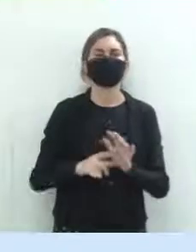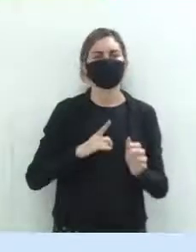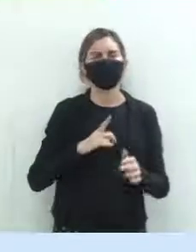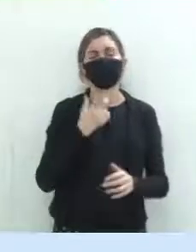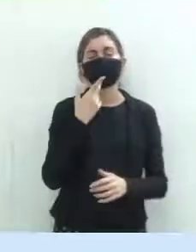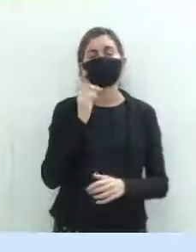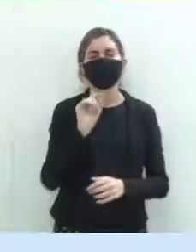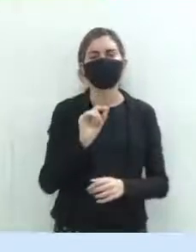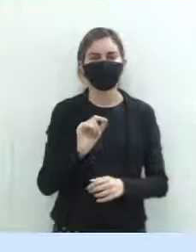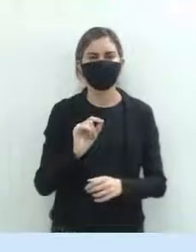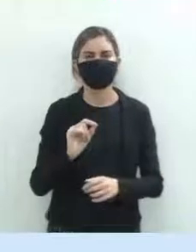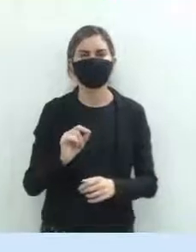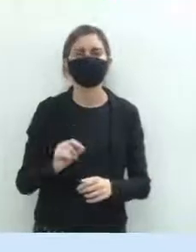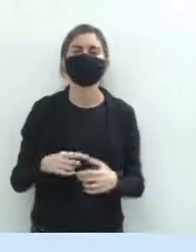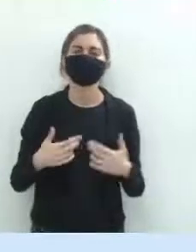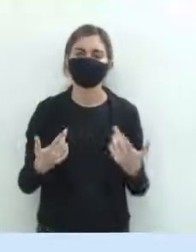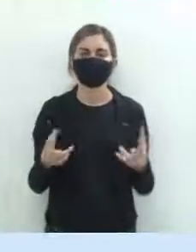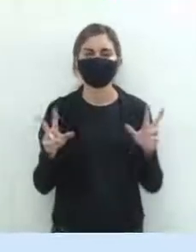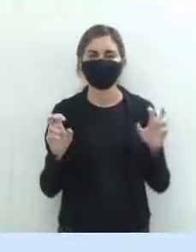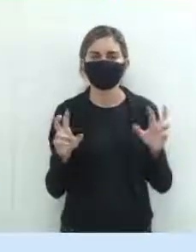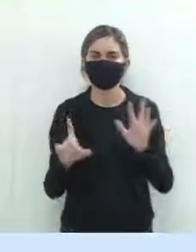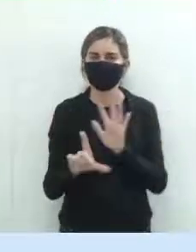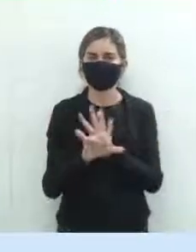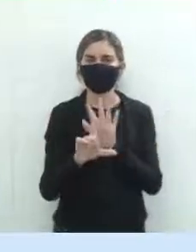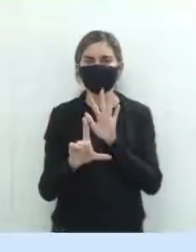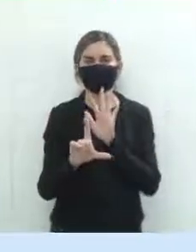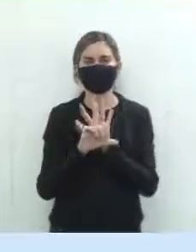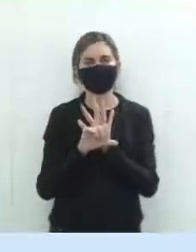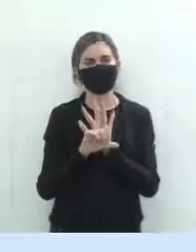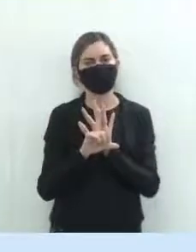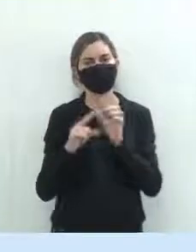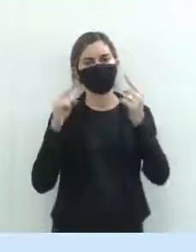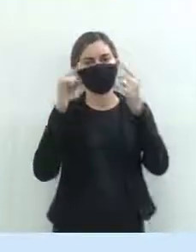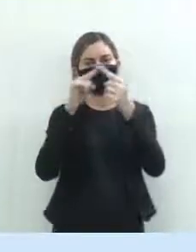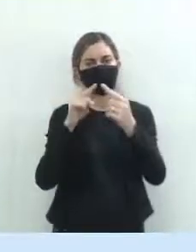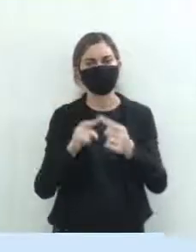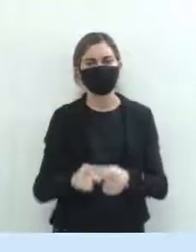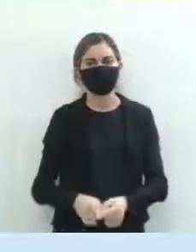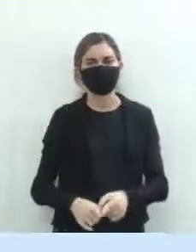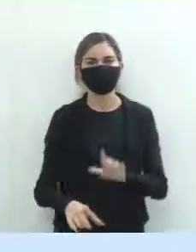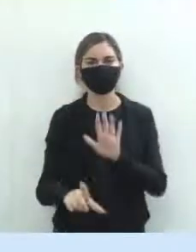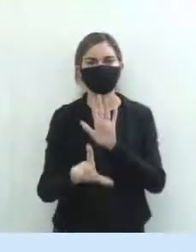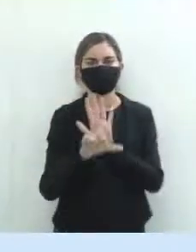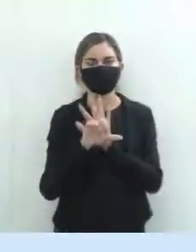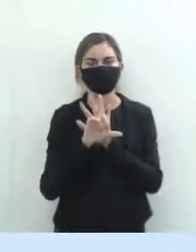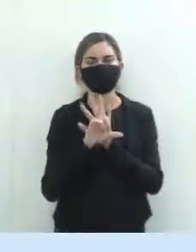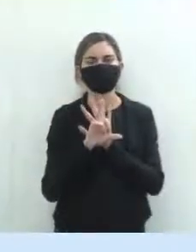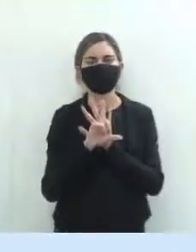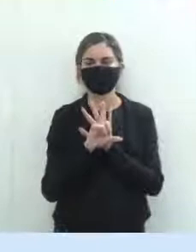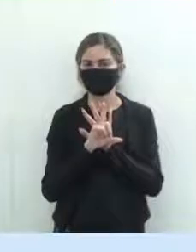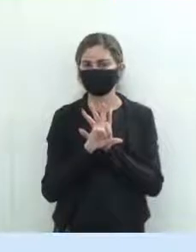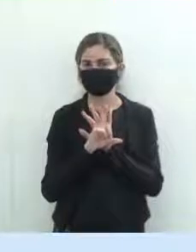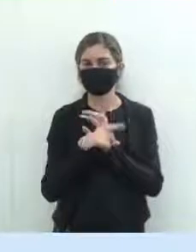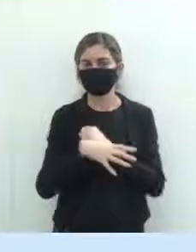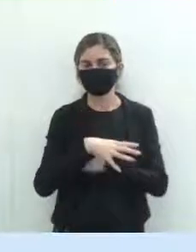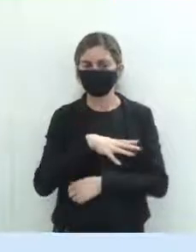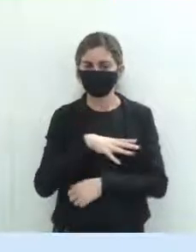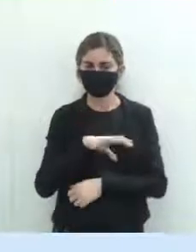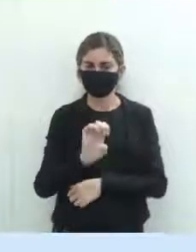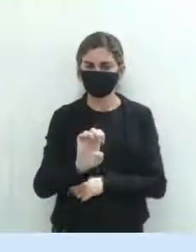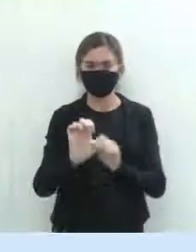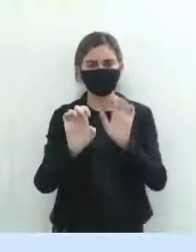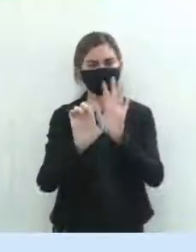sobre o quê? Sobre leis. A aplicação dessa ética,